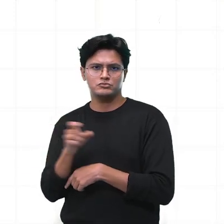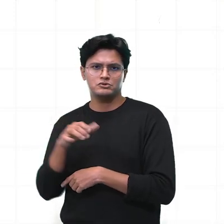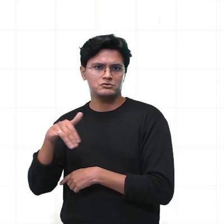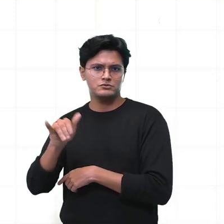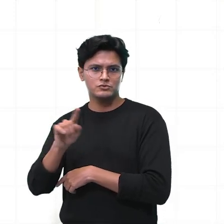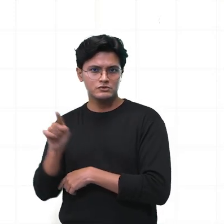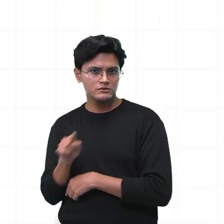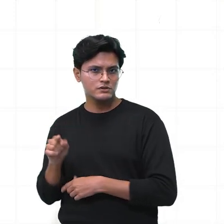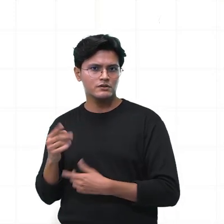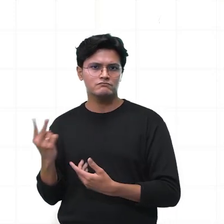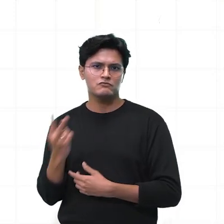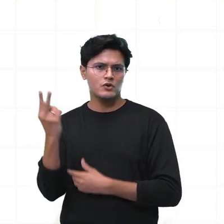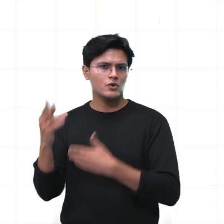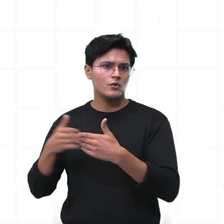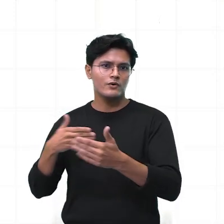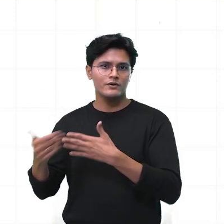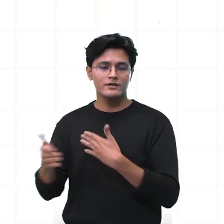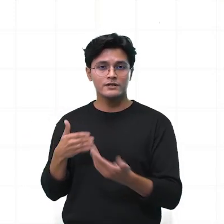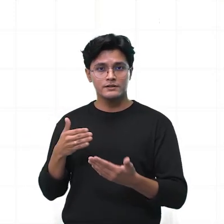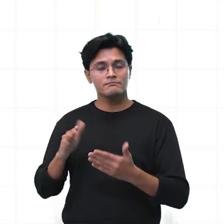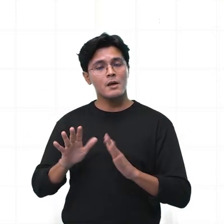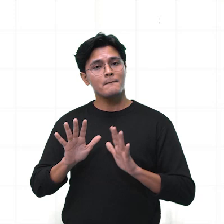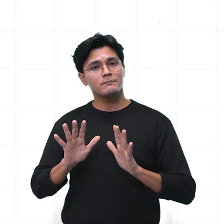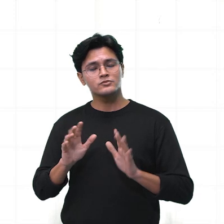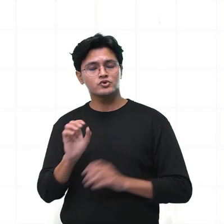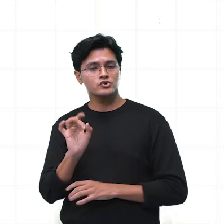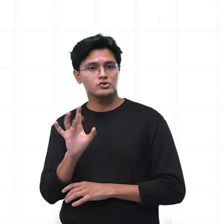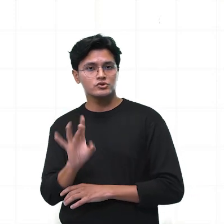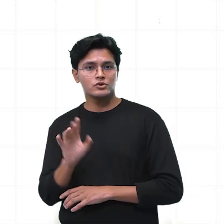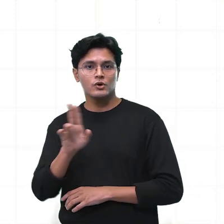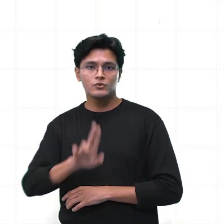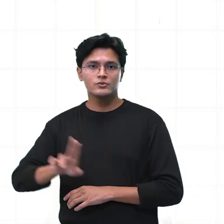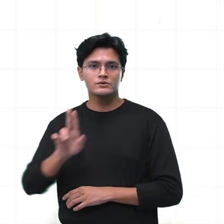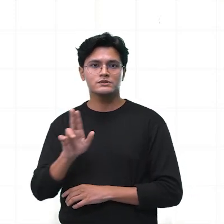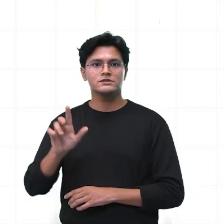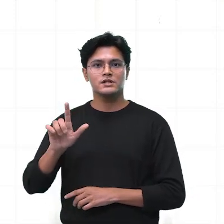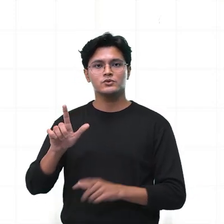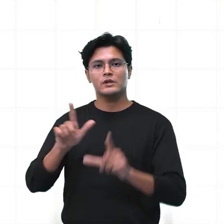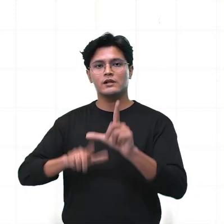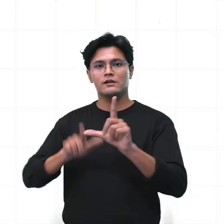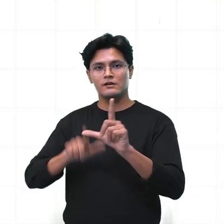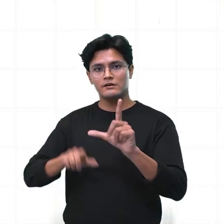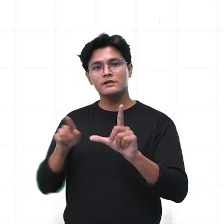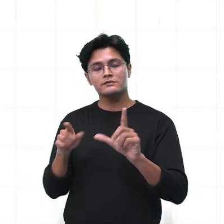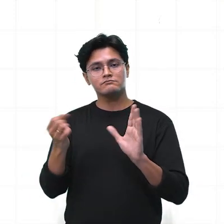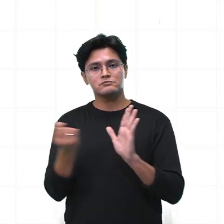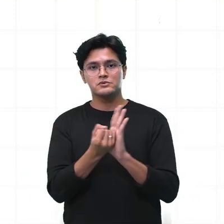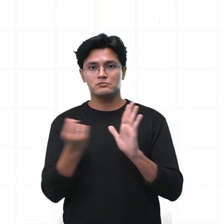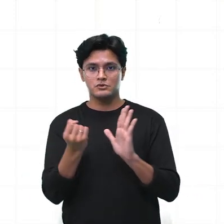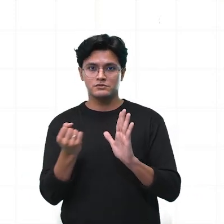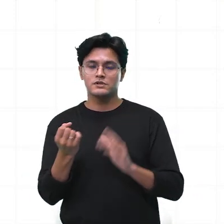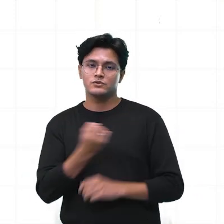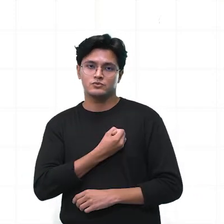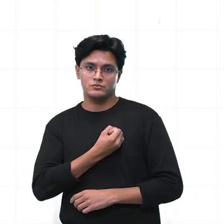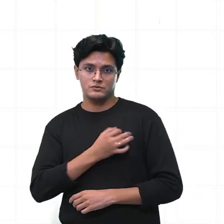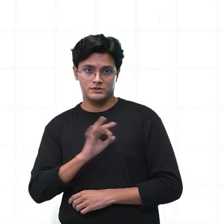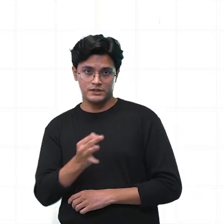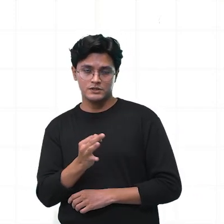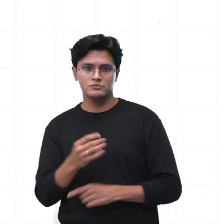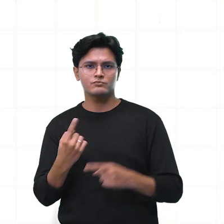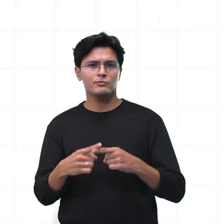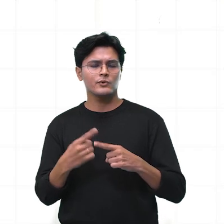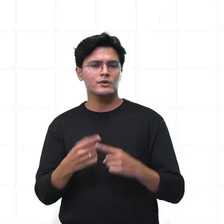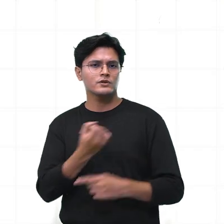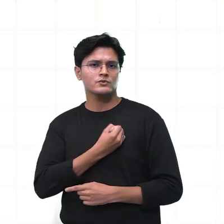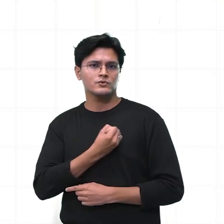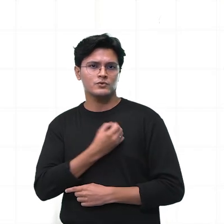valor. Nós estamos apenas usando uma letrinha para simbolizar o número. Como a gente não conhece o número,